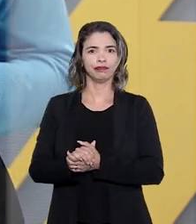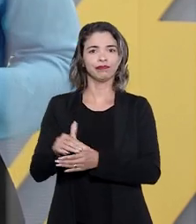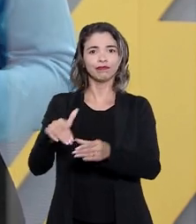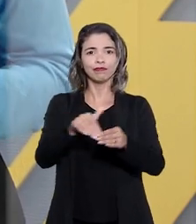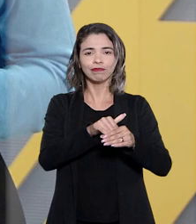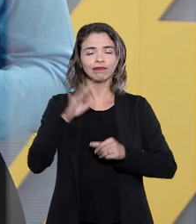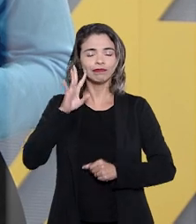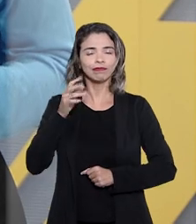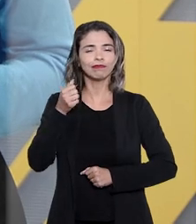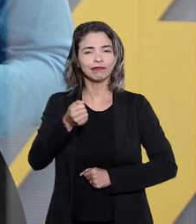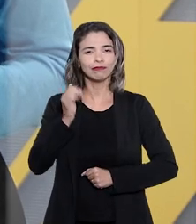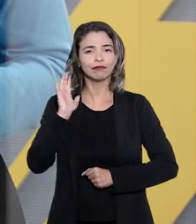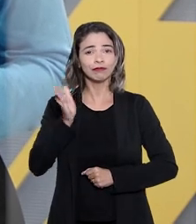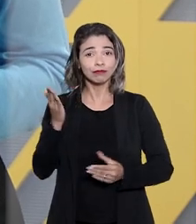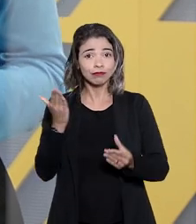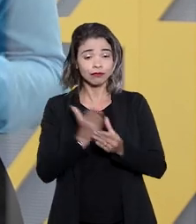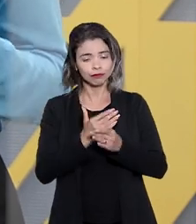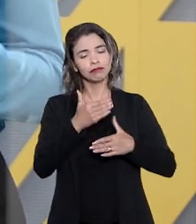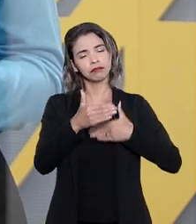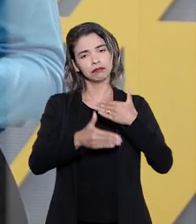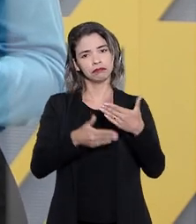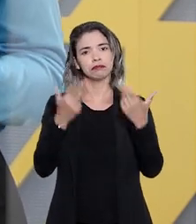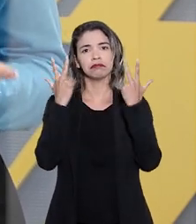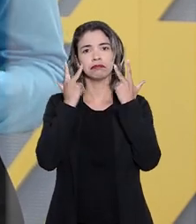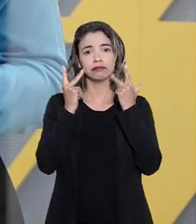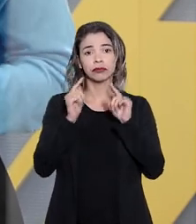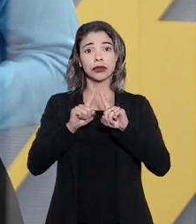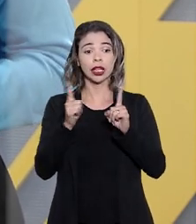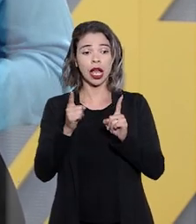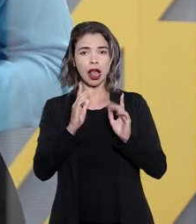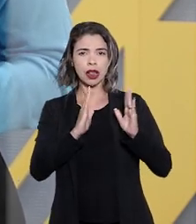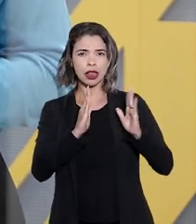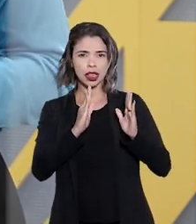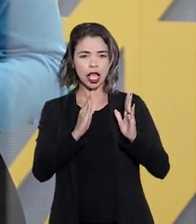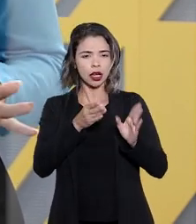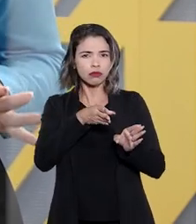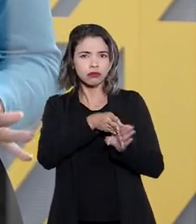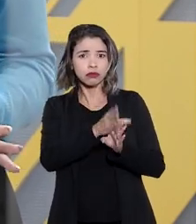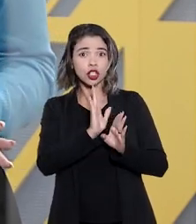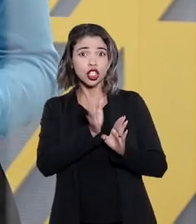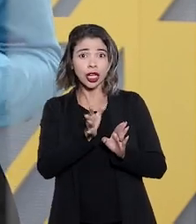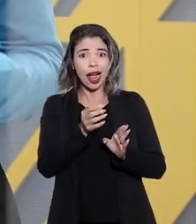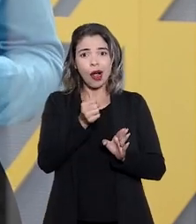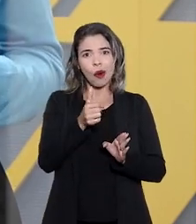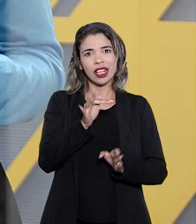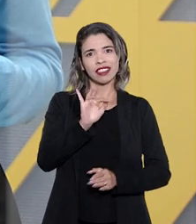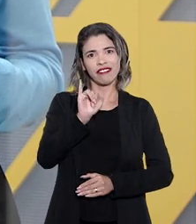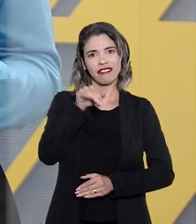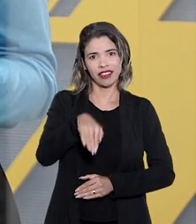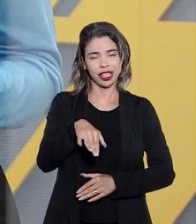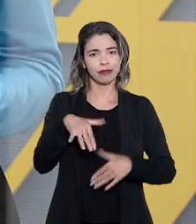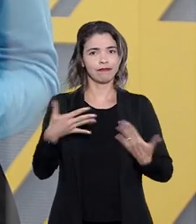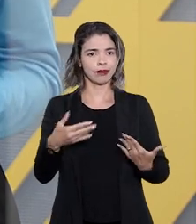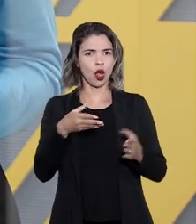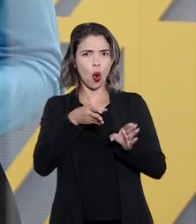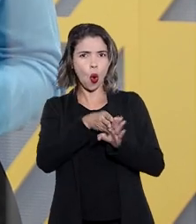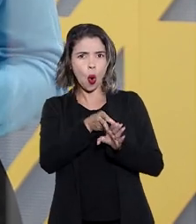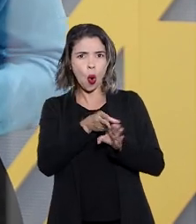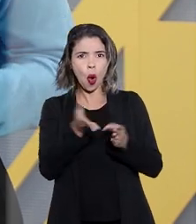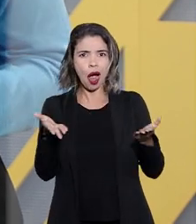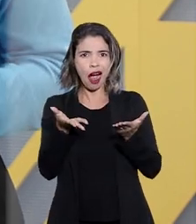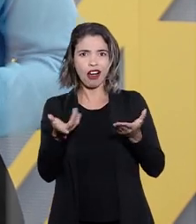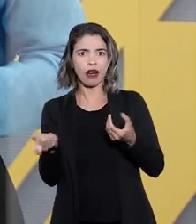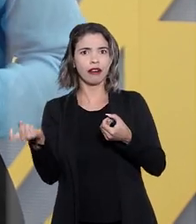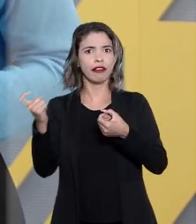acórdão, o processo vem tramitando de forma regular e a fase de instrução está perto do fim, não sendo recomendável, a